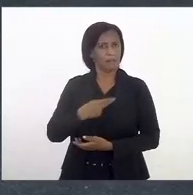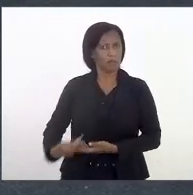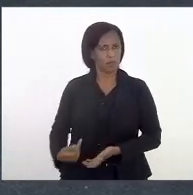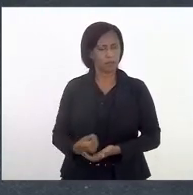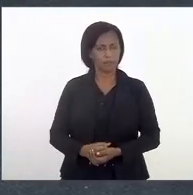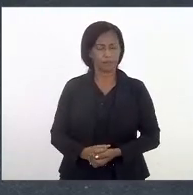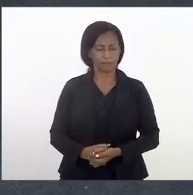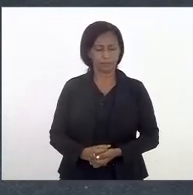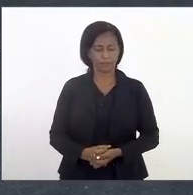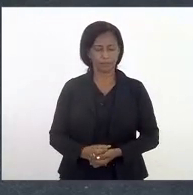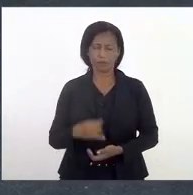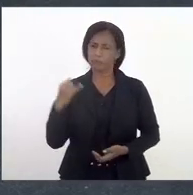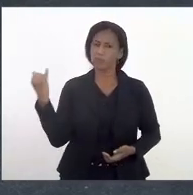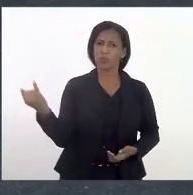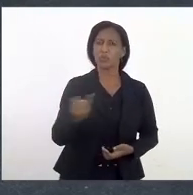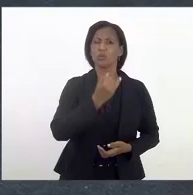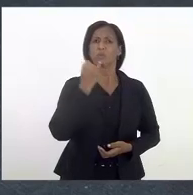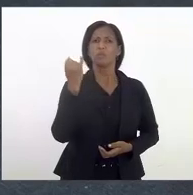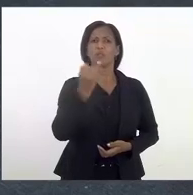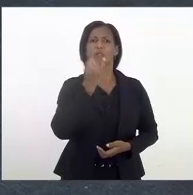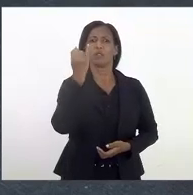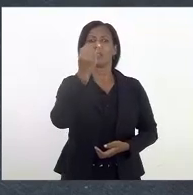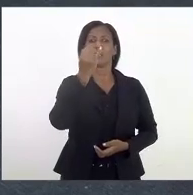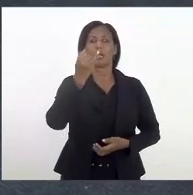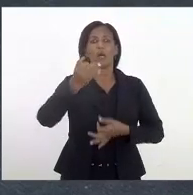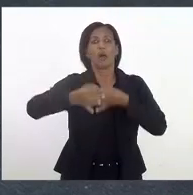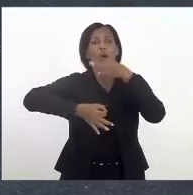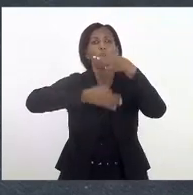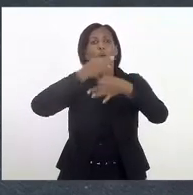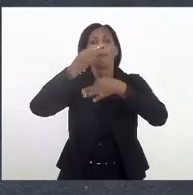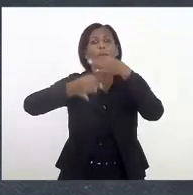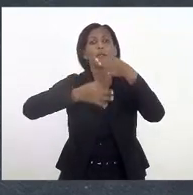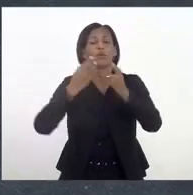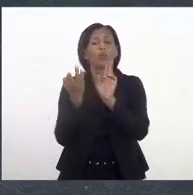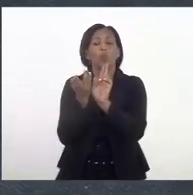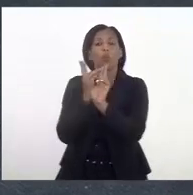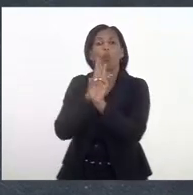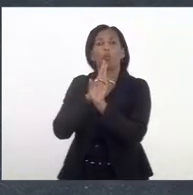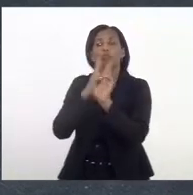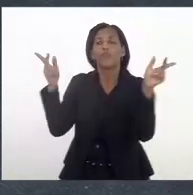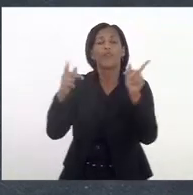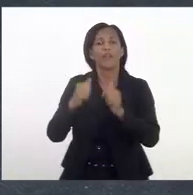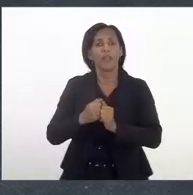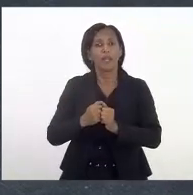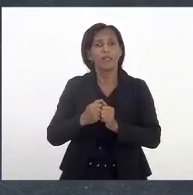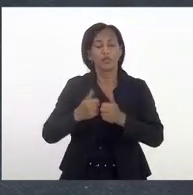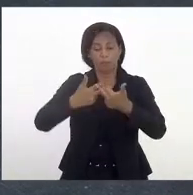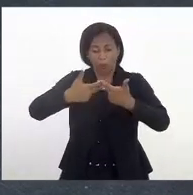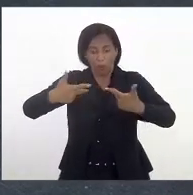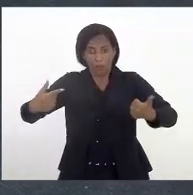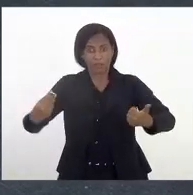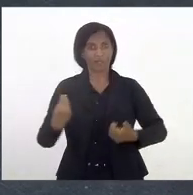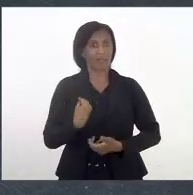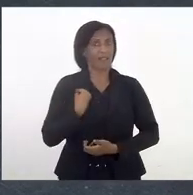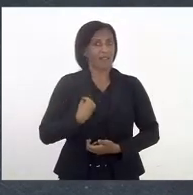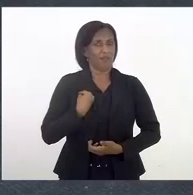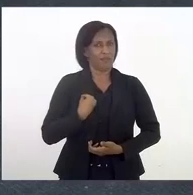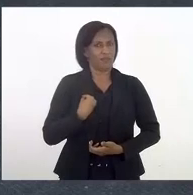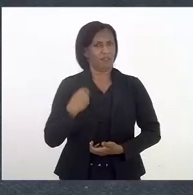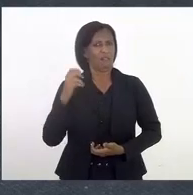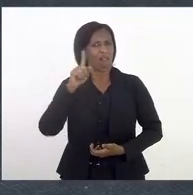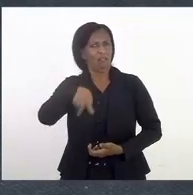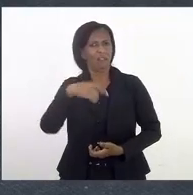fundamental a posição para qualificar o para o executivo e diria é